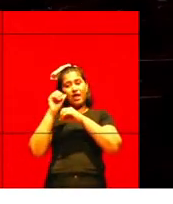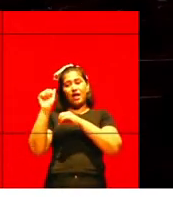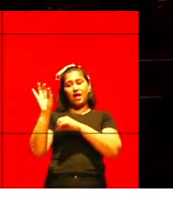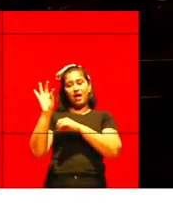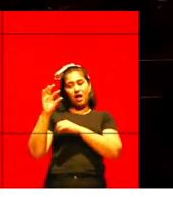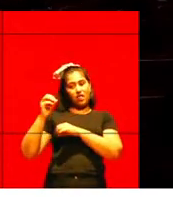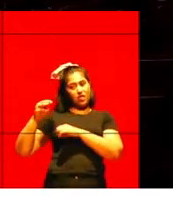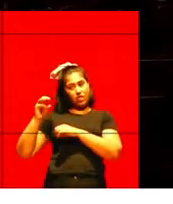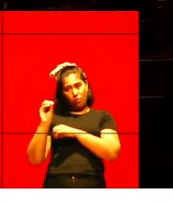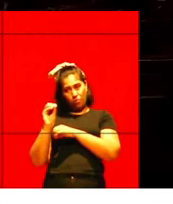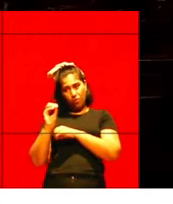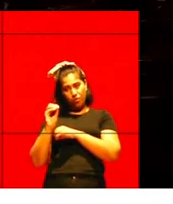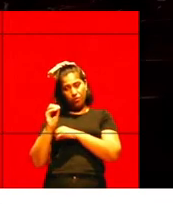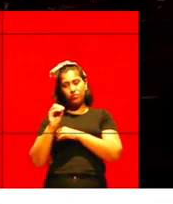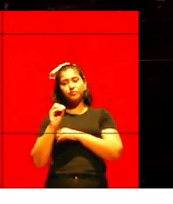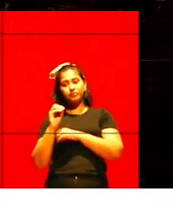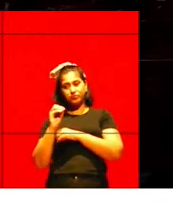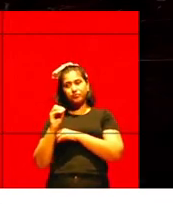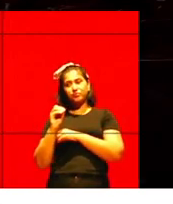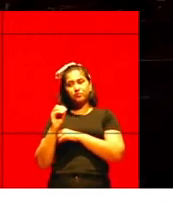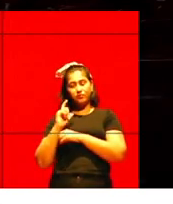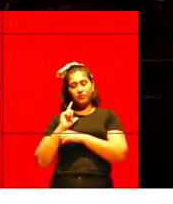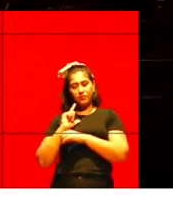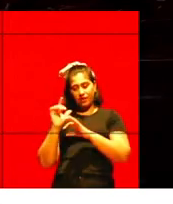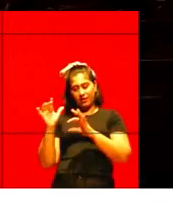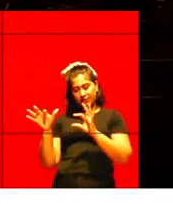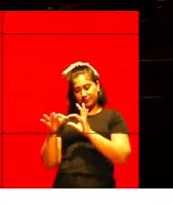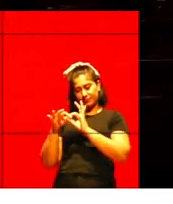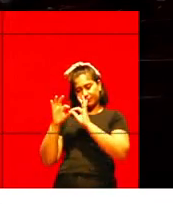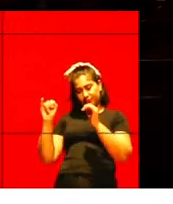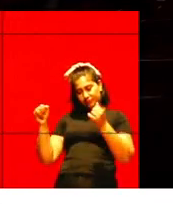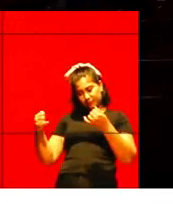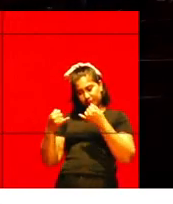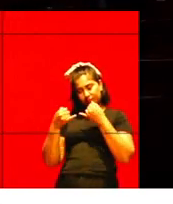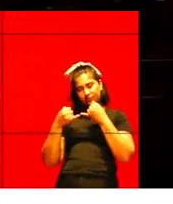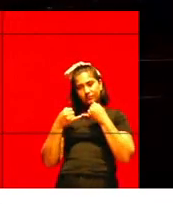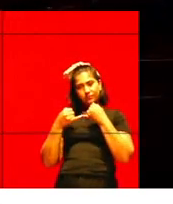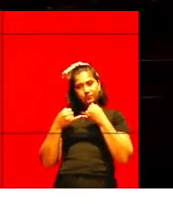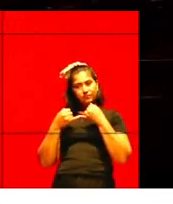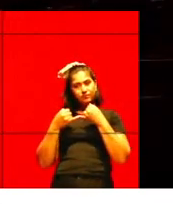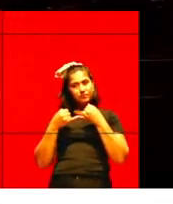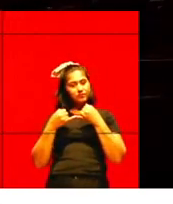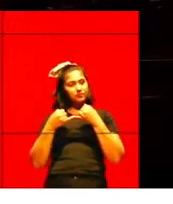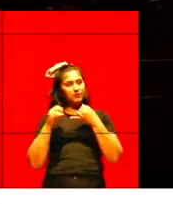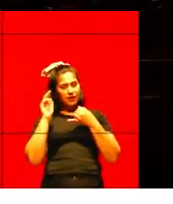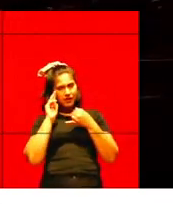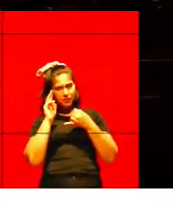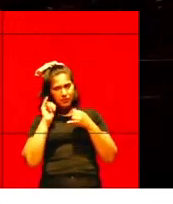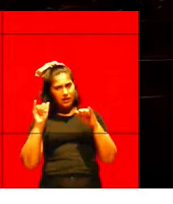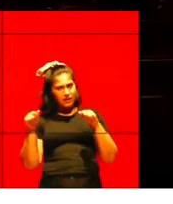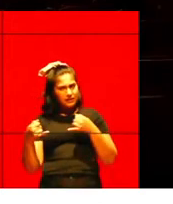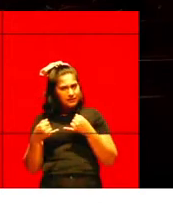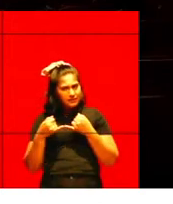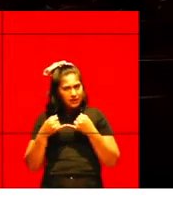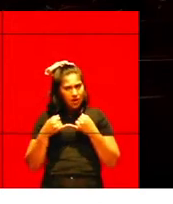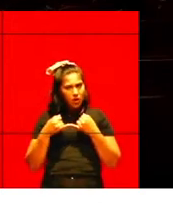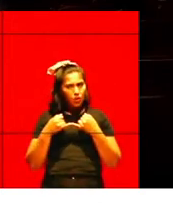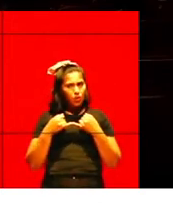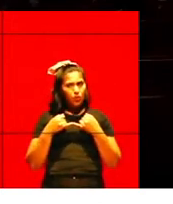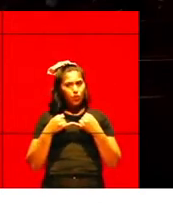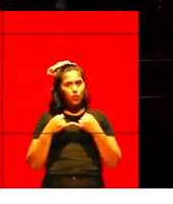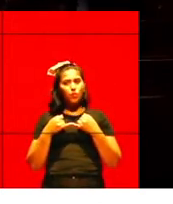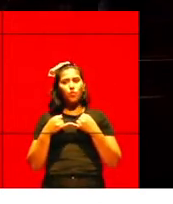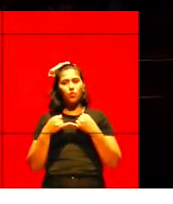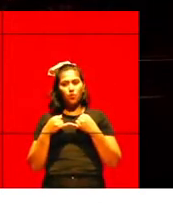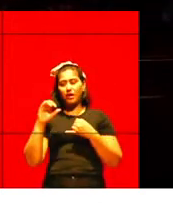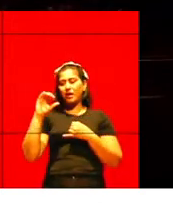naquela molécula construída e ligada através de ligações o quê mesmo, pessoal? Ligações que ligam